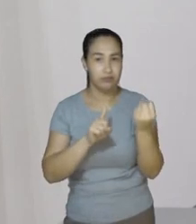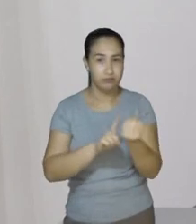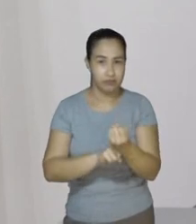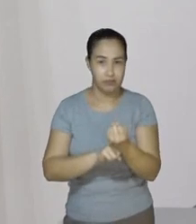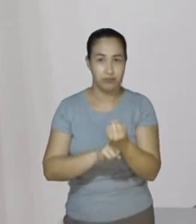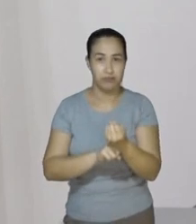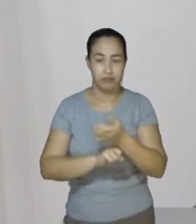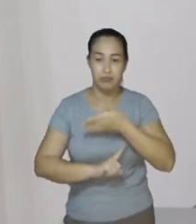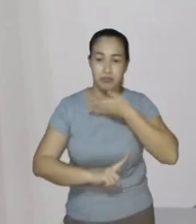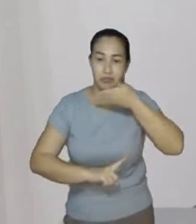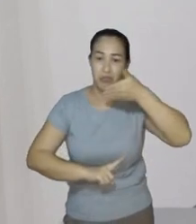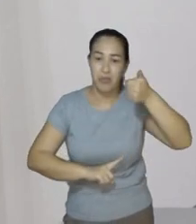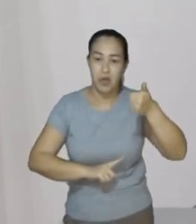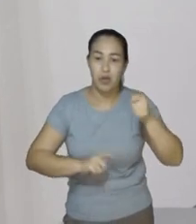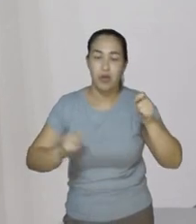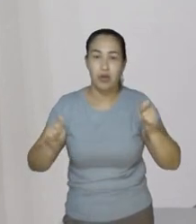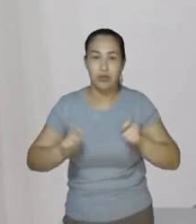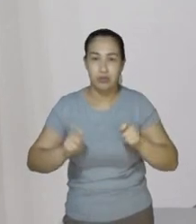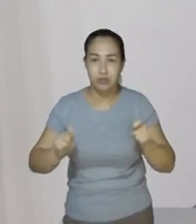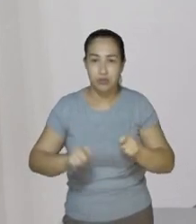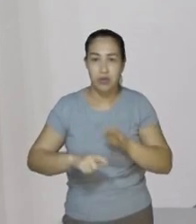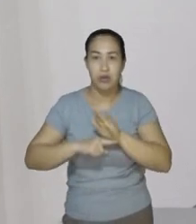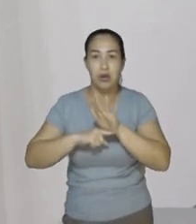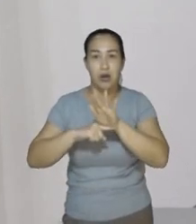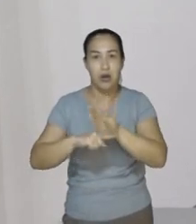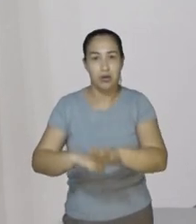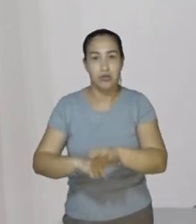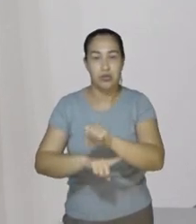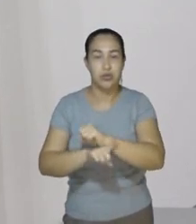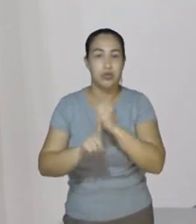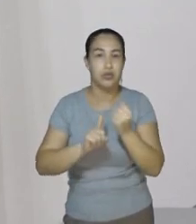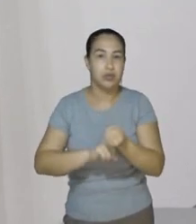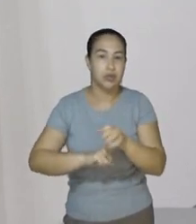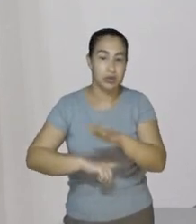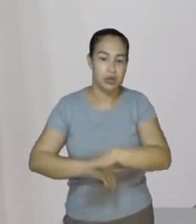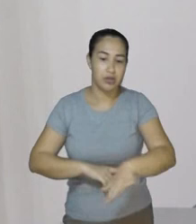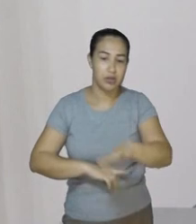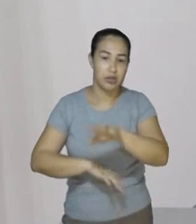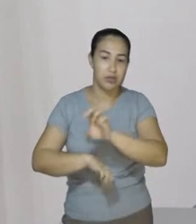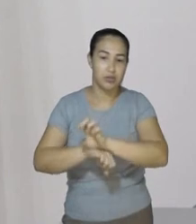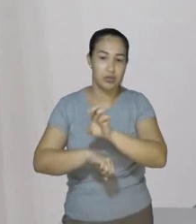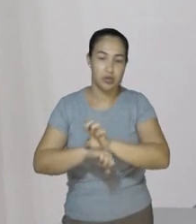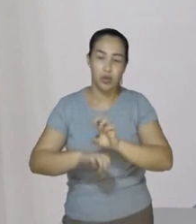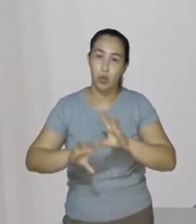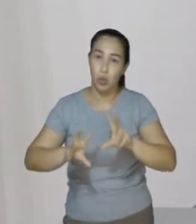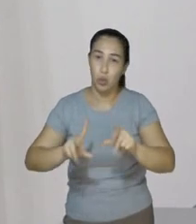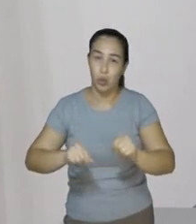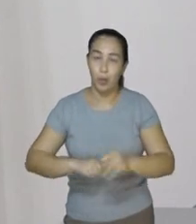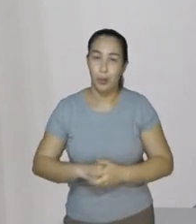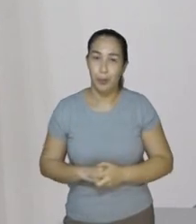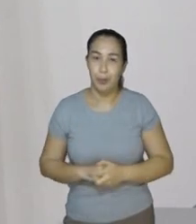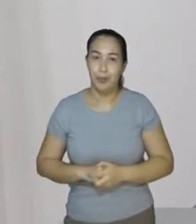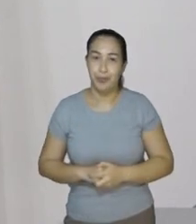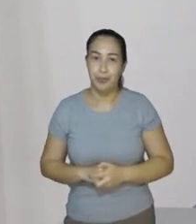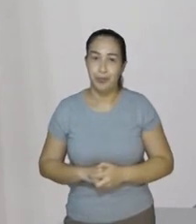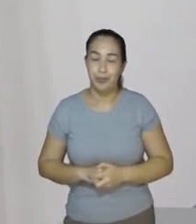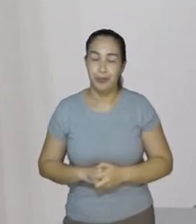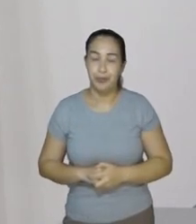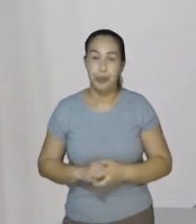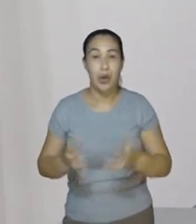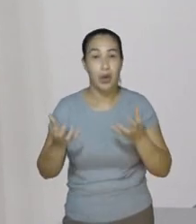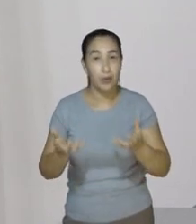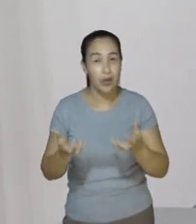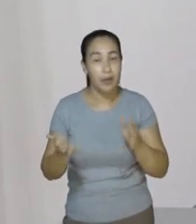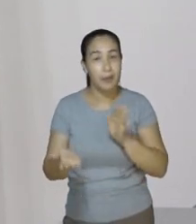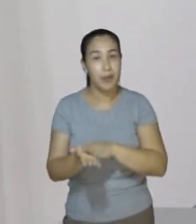melhor forma possível de poder estar ajudando a sociedade dos nossos estados. É assim que nós trabalhamos como parlamentar e eu quero parabenizar